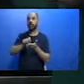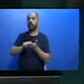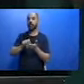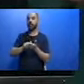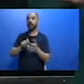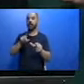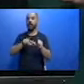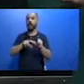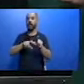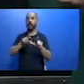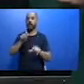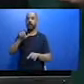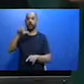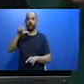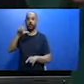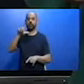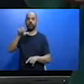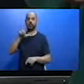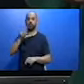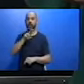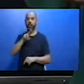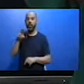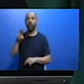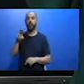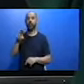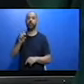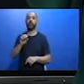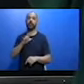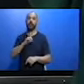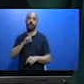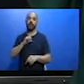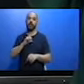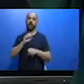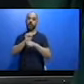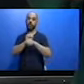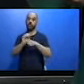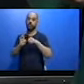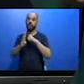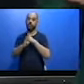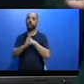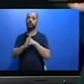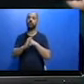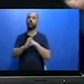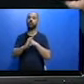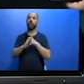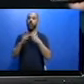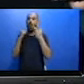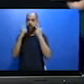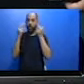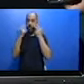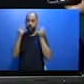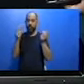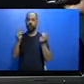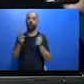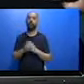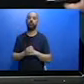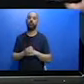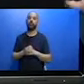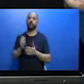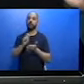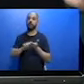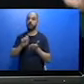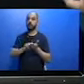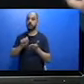nomes e tem o substantivo comum todas as todas as outras coisas e que a gente escreve com